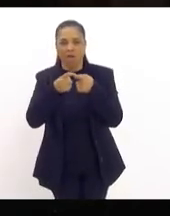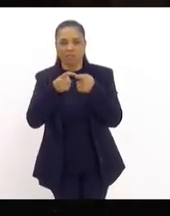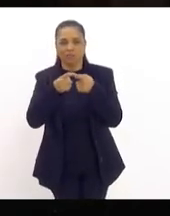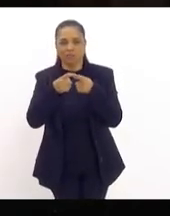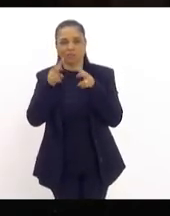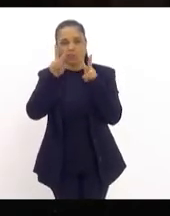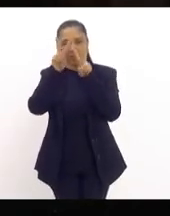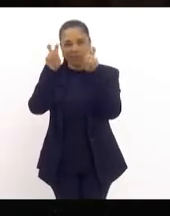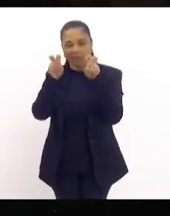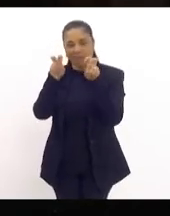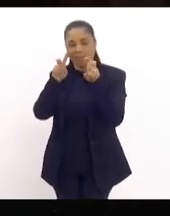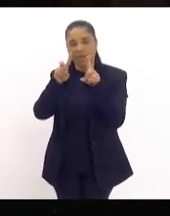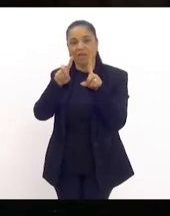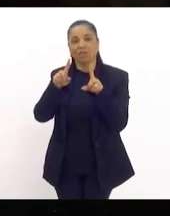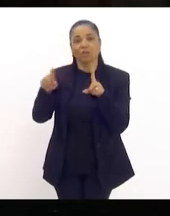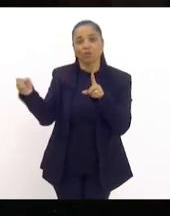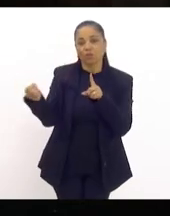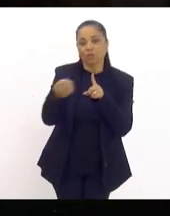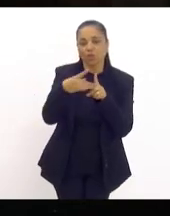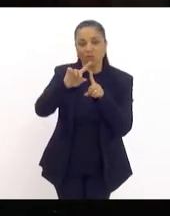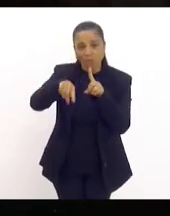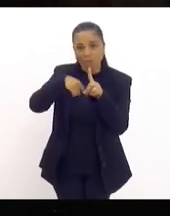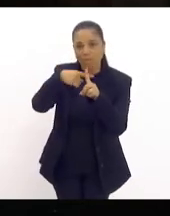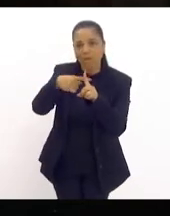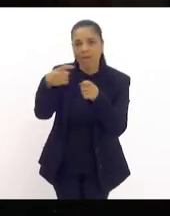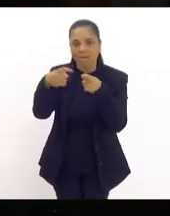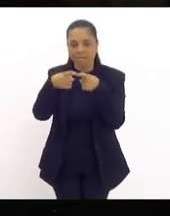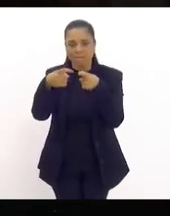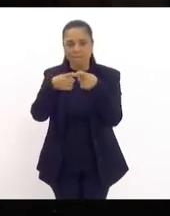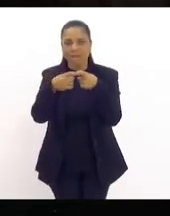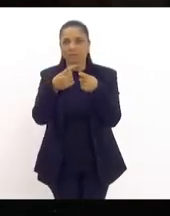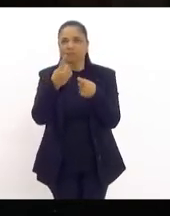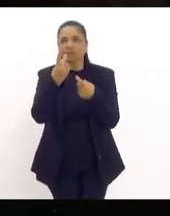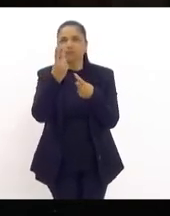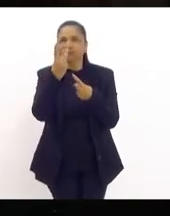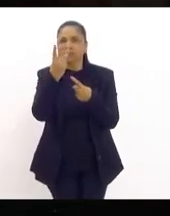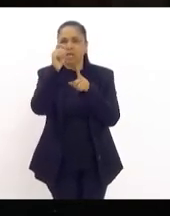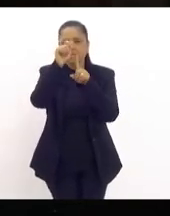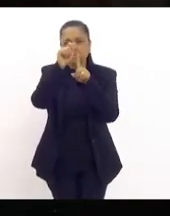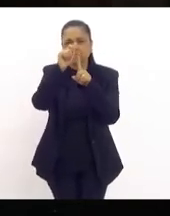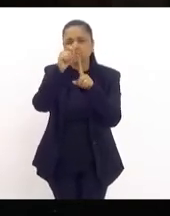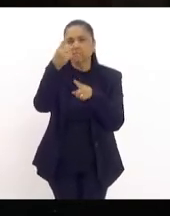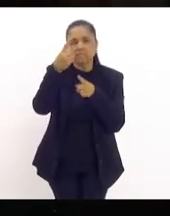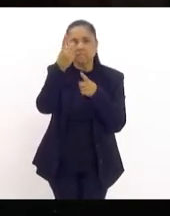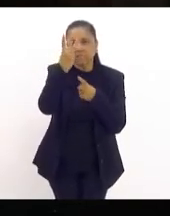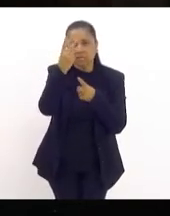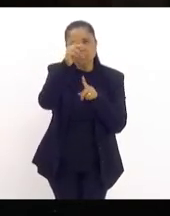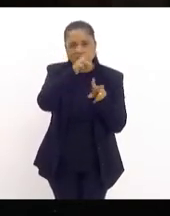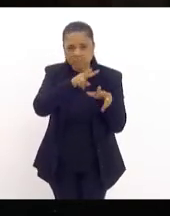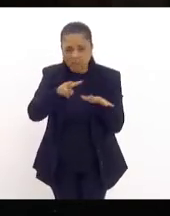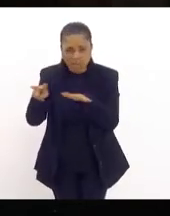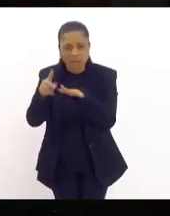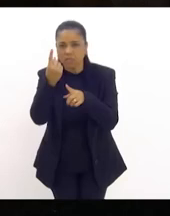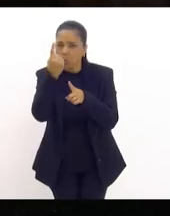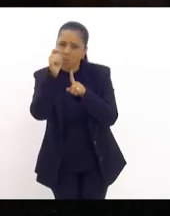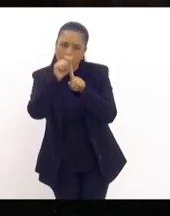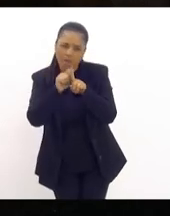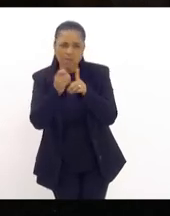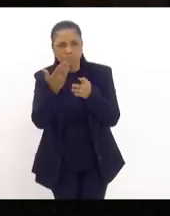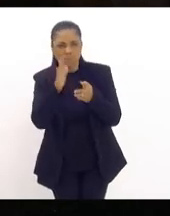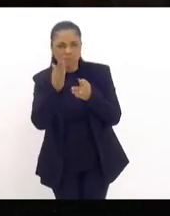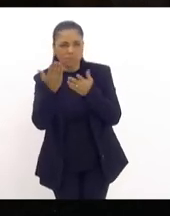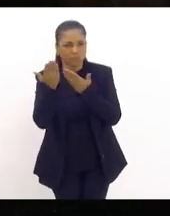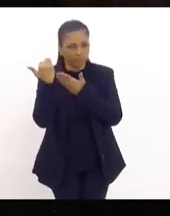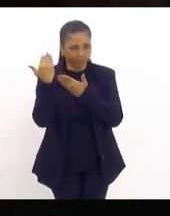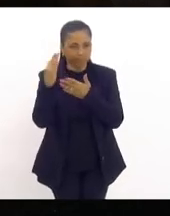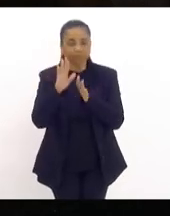Médicos, que já foi lançado há cerca de 3 semanas, 1 mês atrás. A gente recebeu aqui, na Assembleia